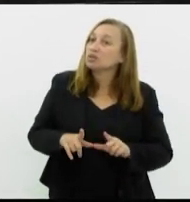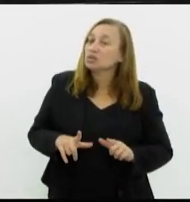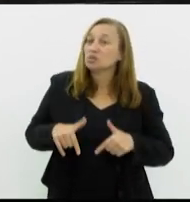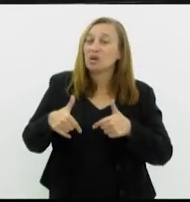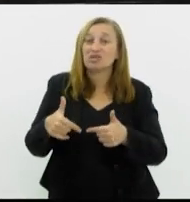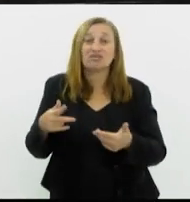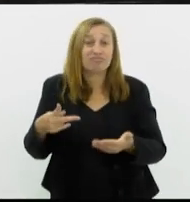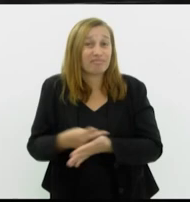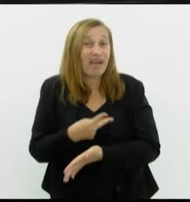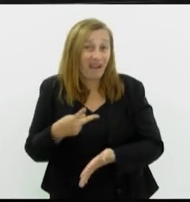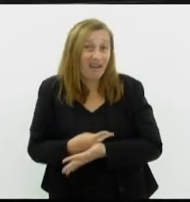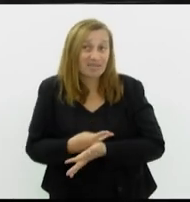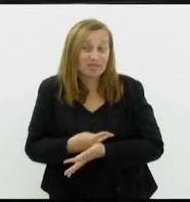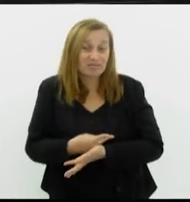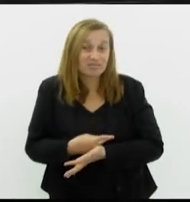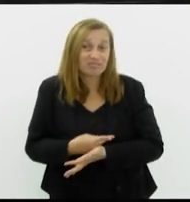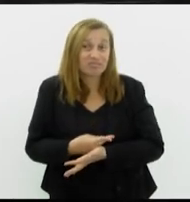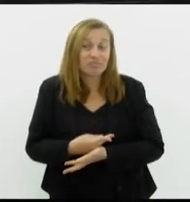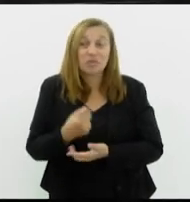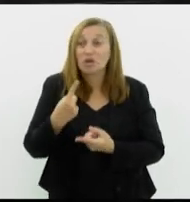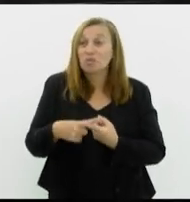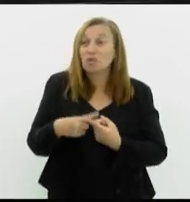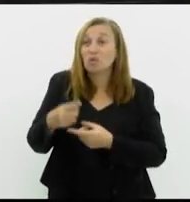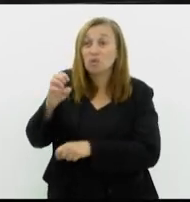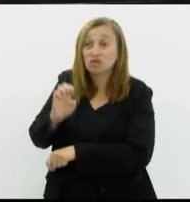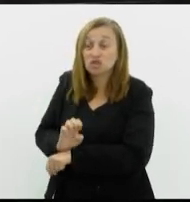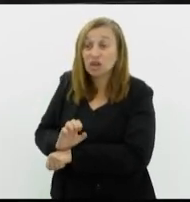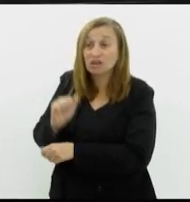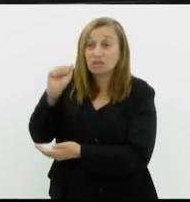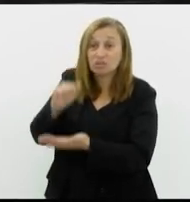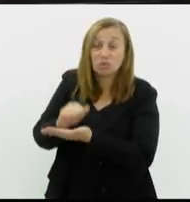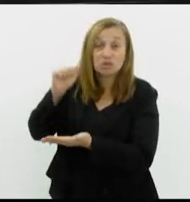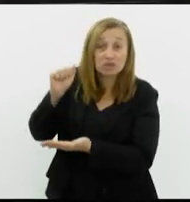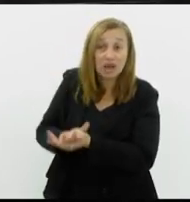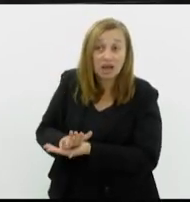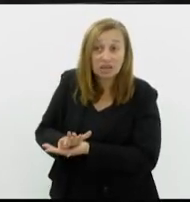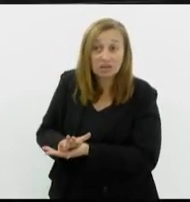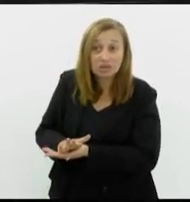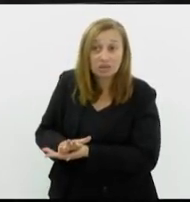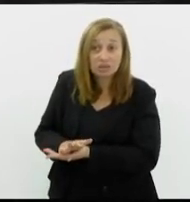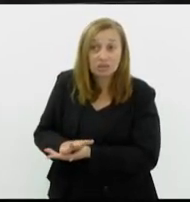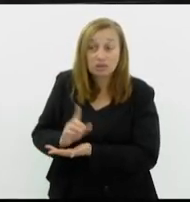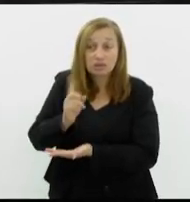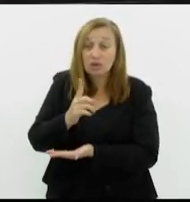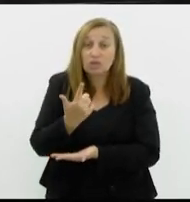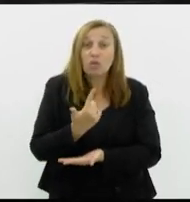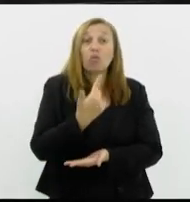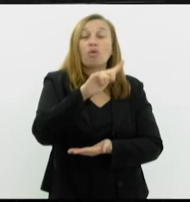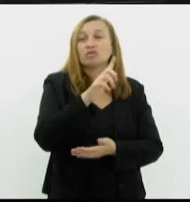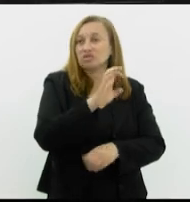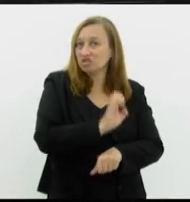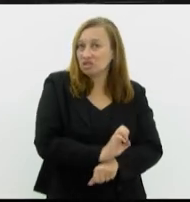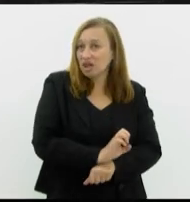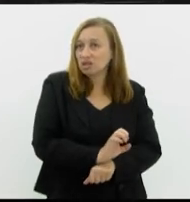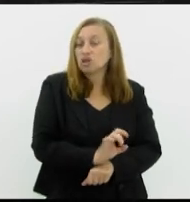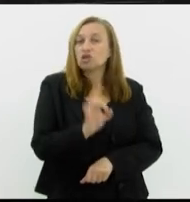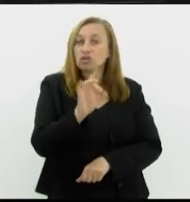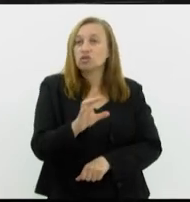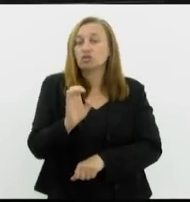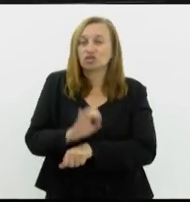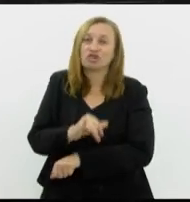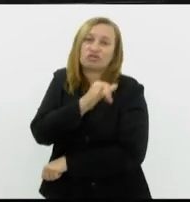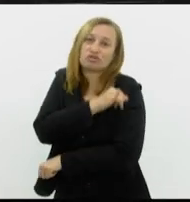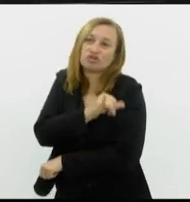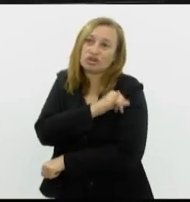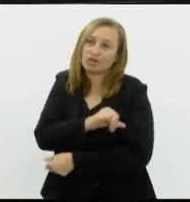ridícula, porque o Estado que foi multado não foram os outros estados, foi o estado do Rio